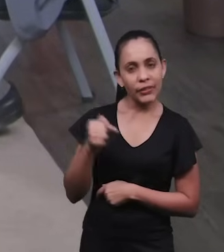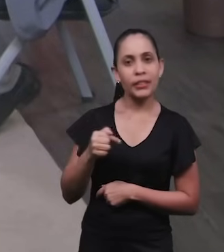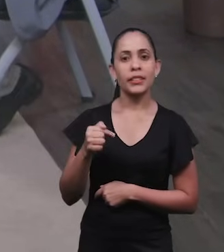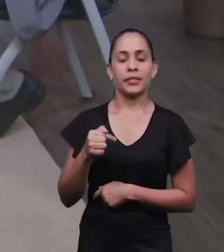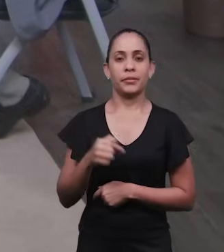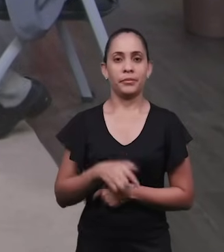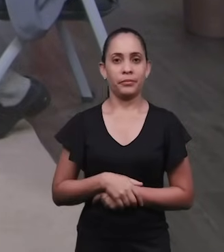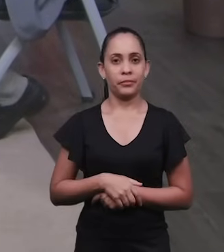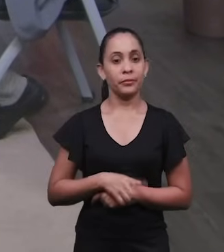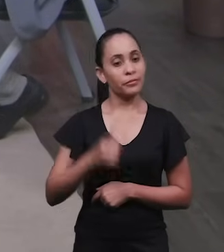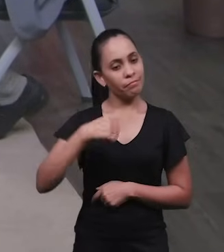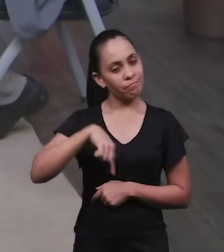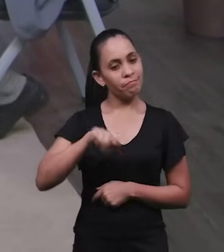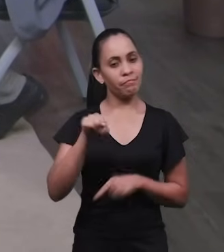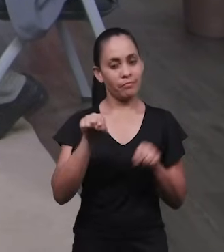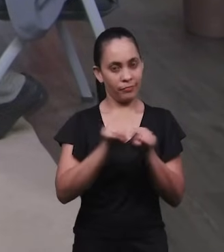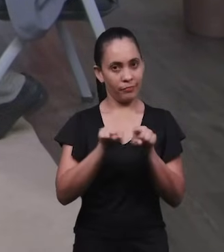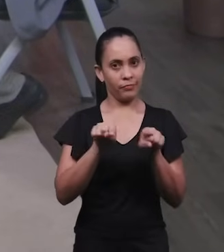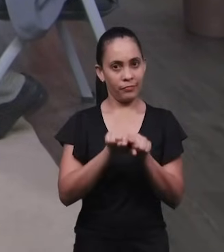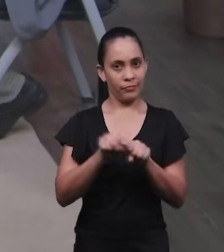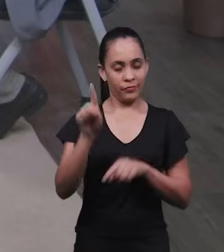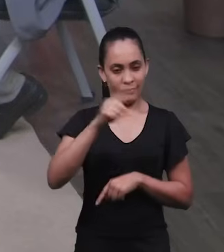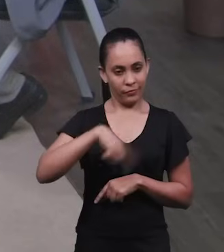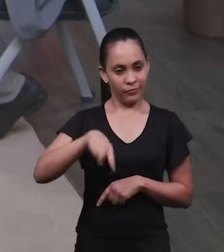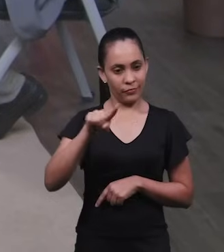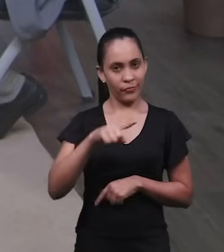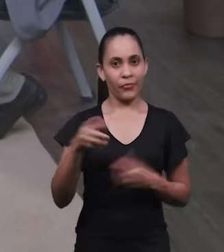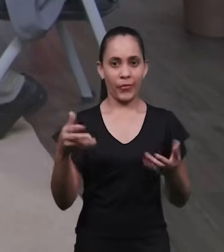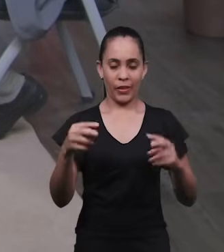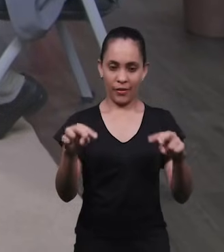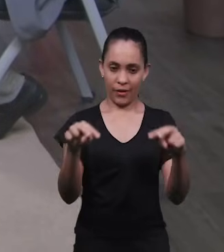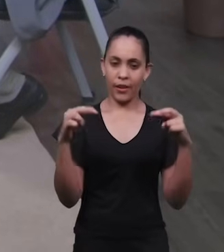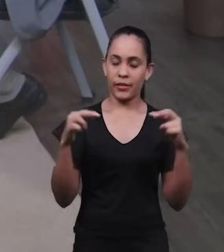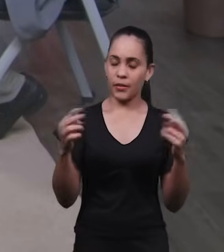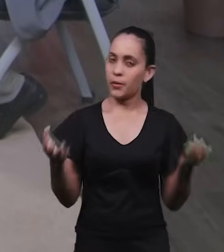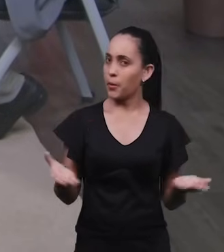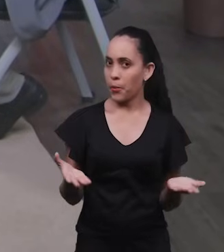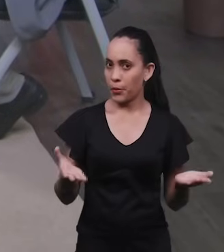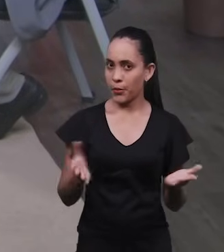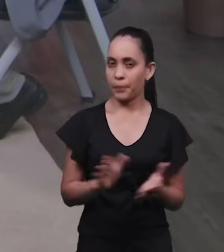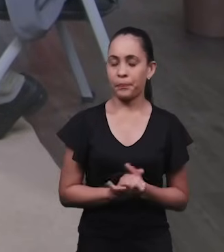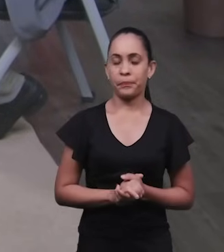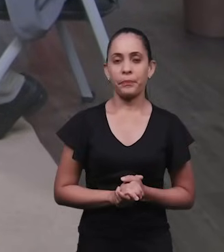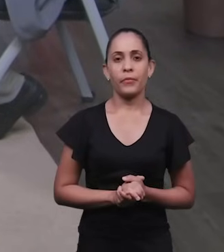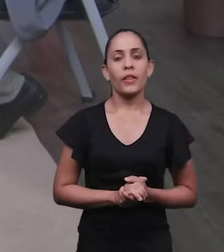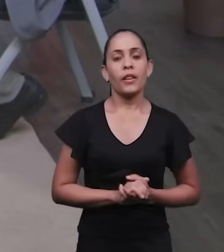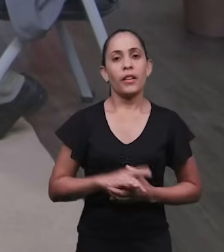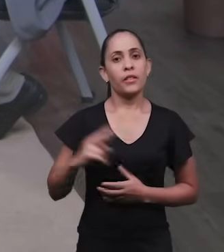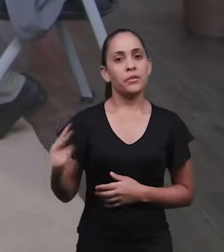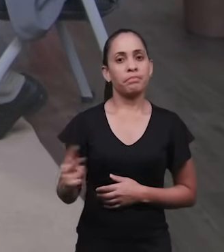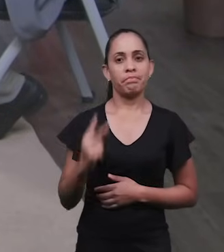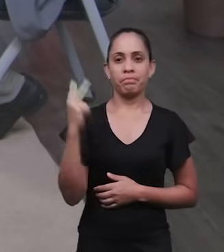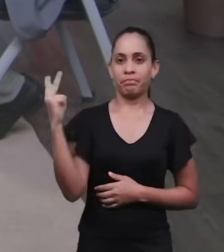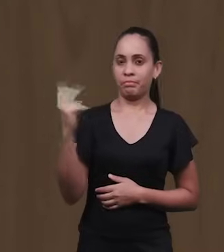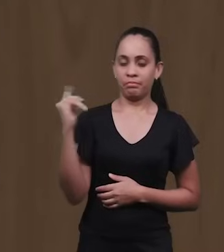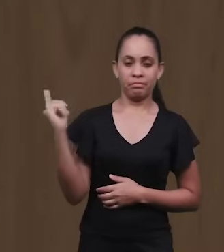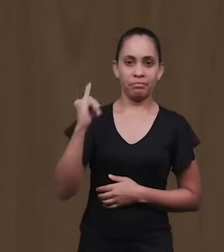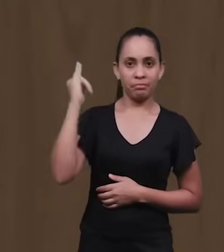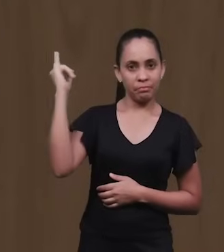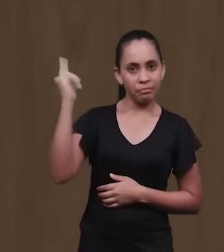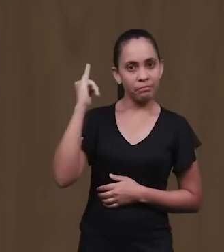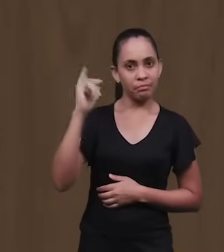contadas aqui sejam para vocês também, que nos assistem, de grande valor, de